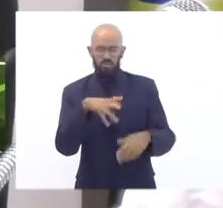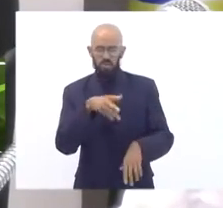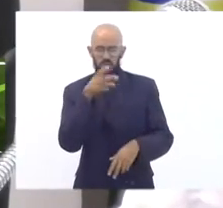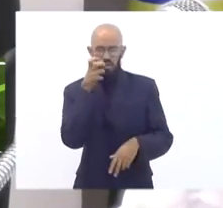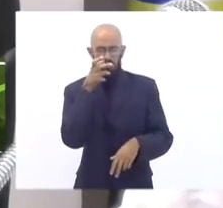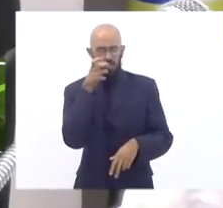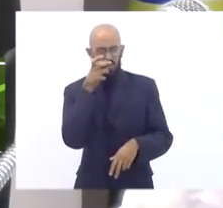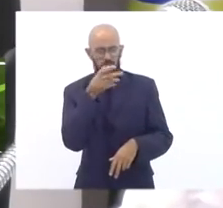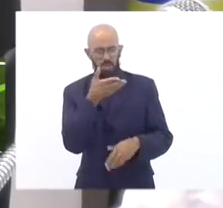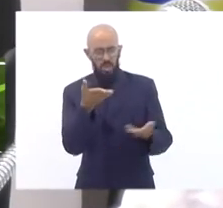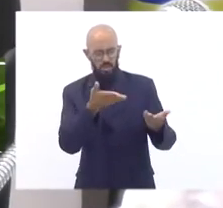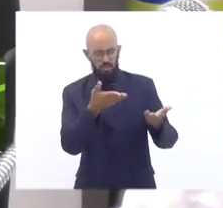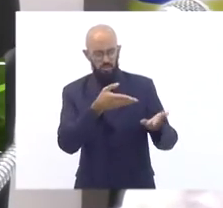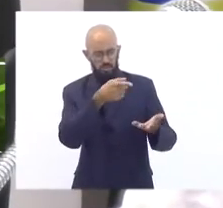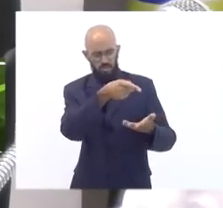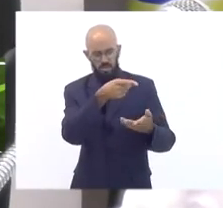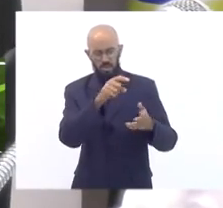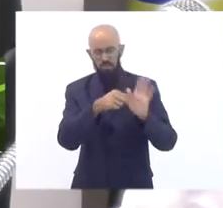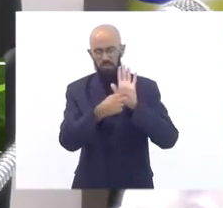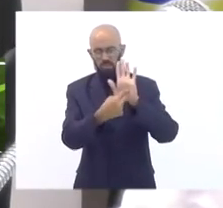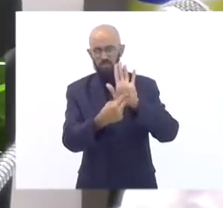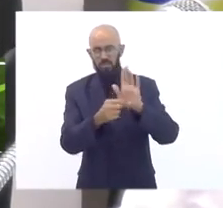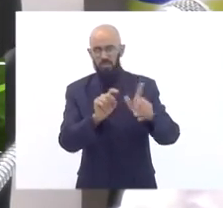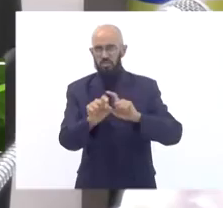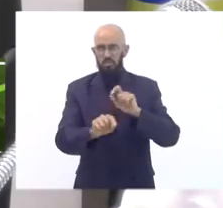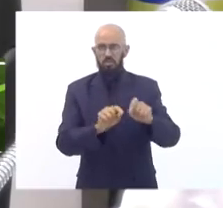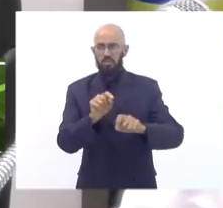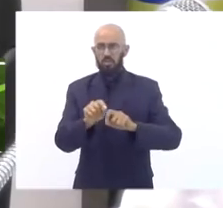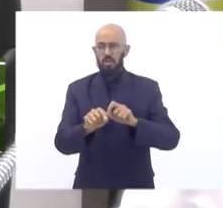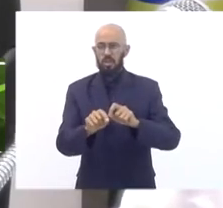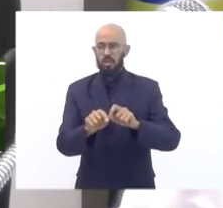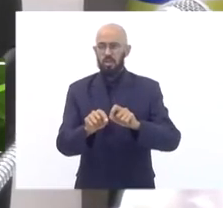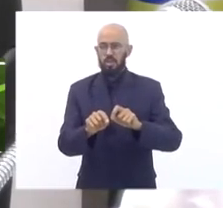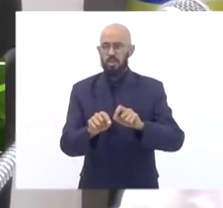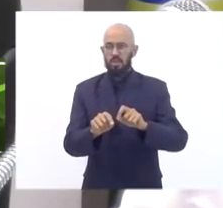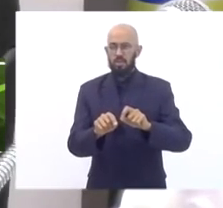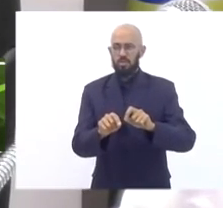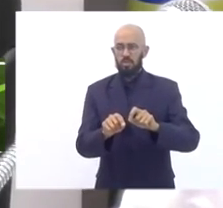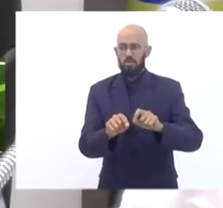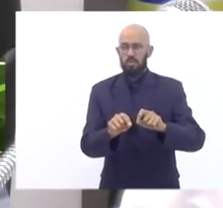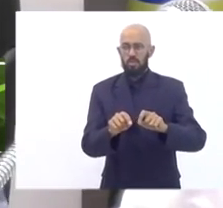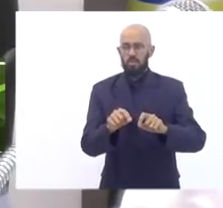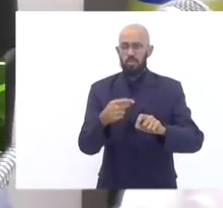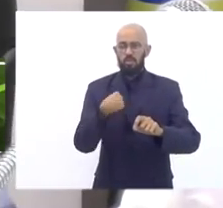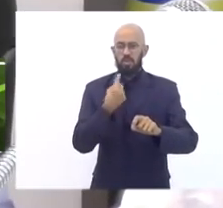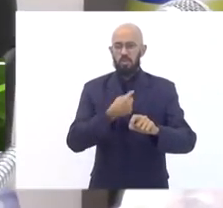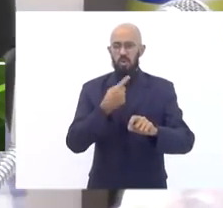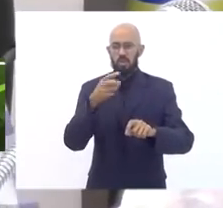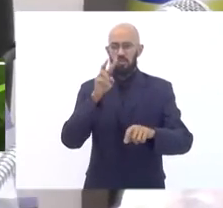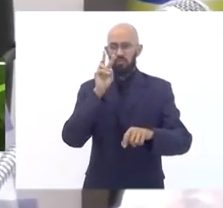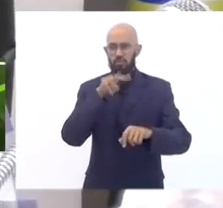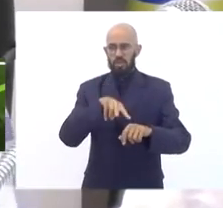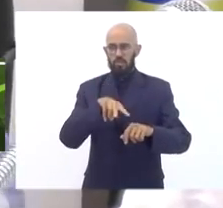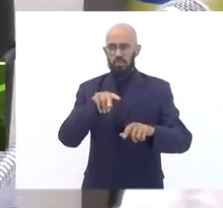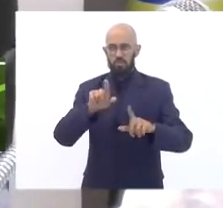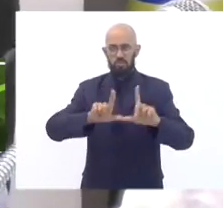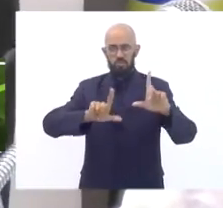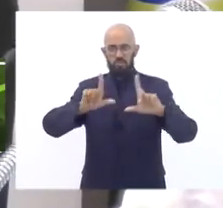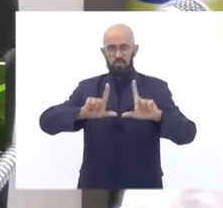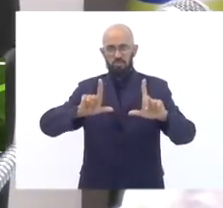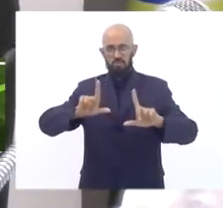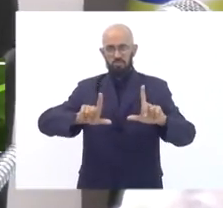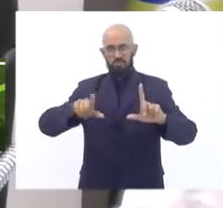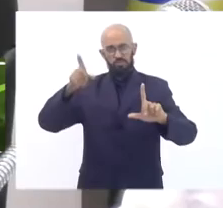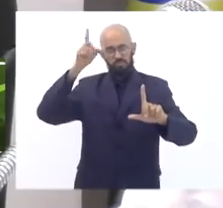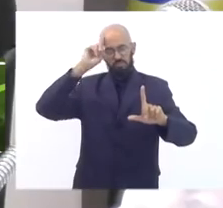é mostrando, porque a gente vê, ouve, assiste